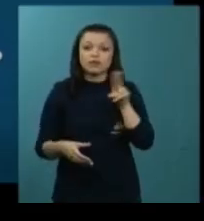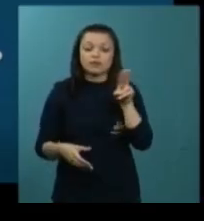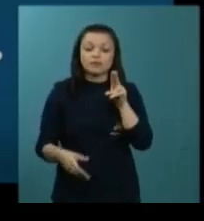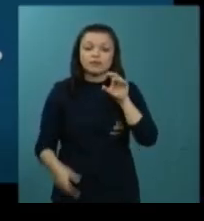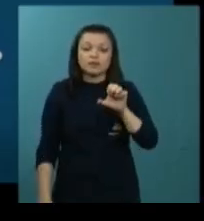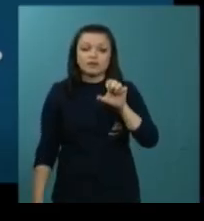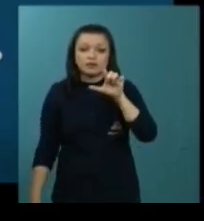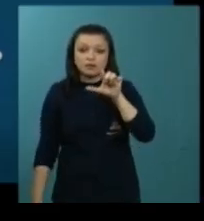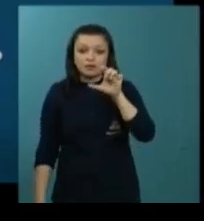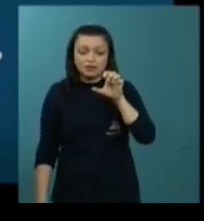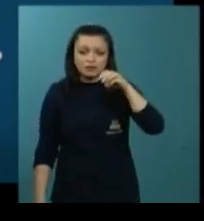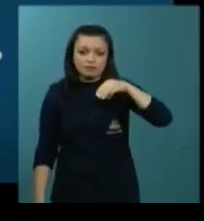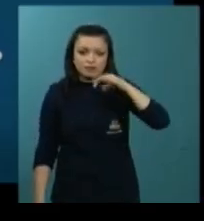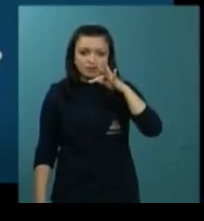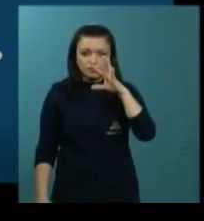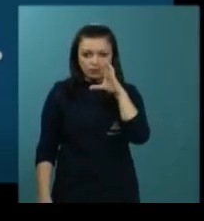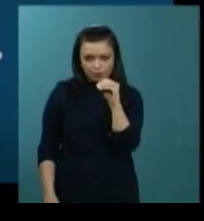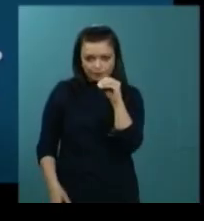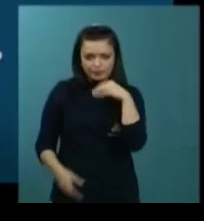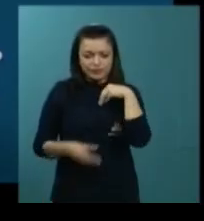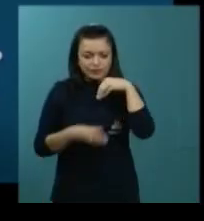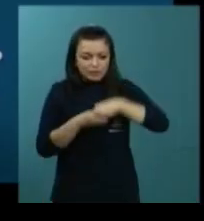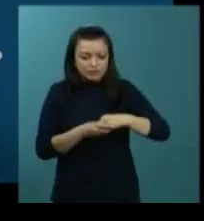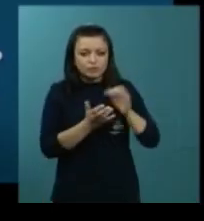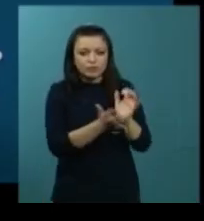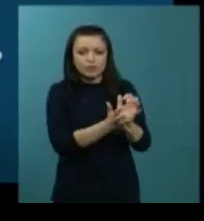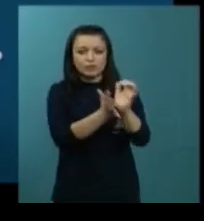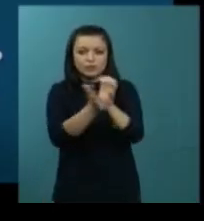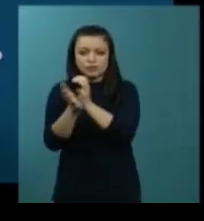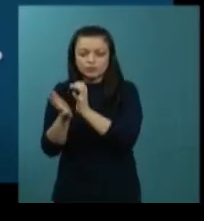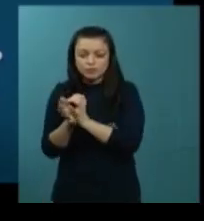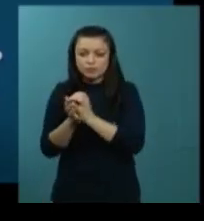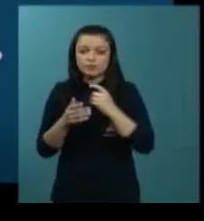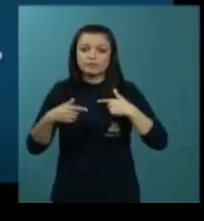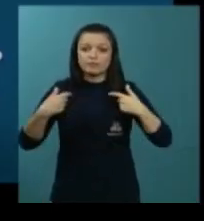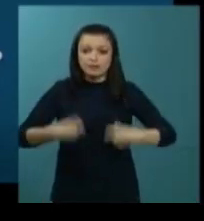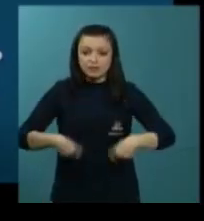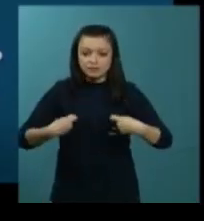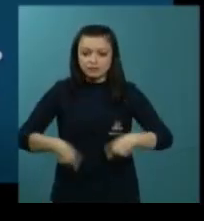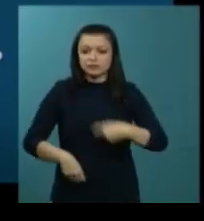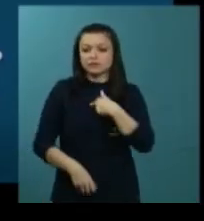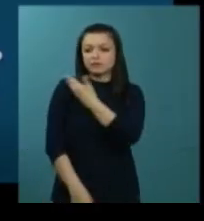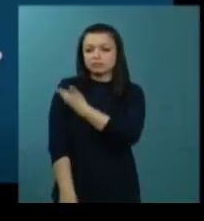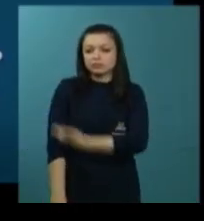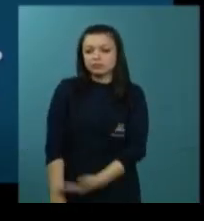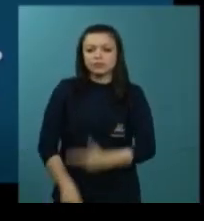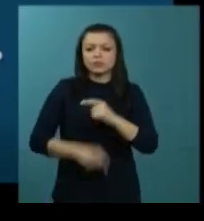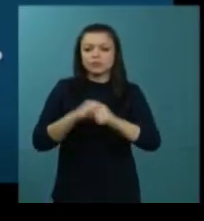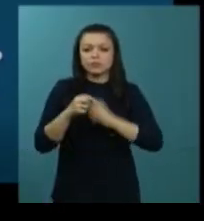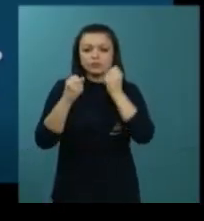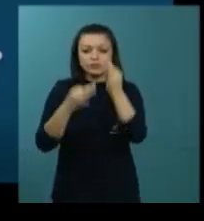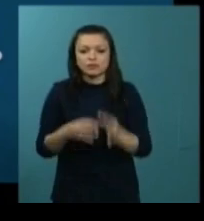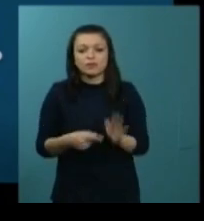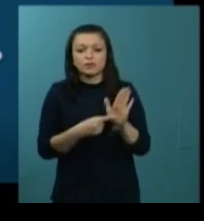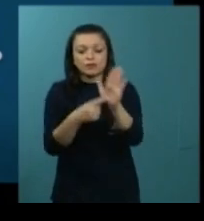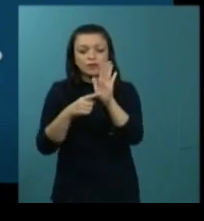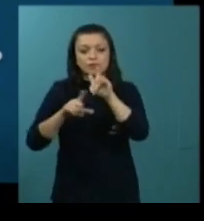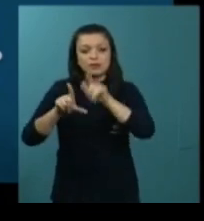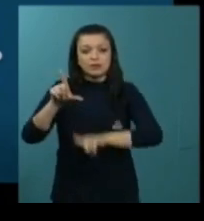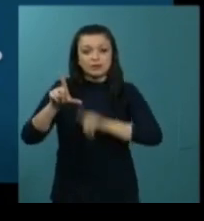do conjunto, e os conjuntos nós costumamos representar, indicar, por